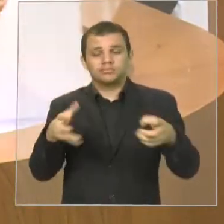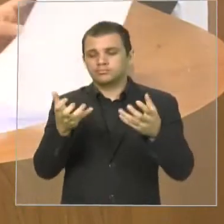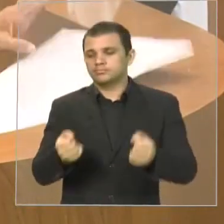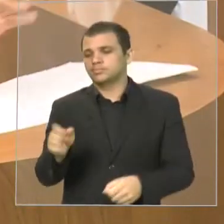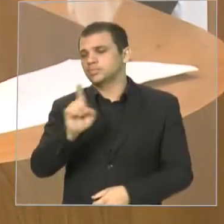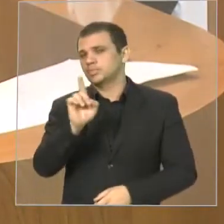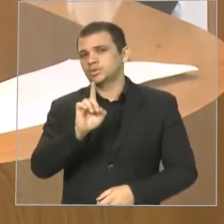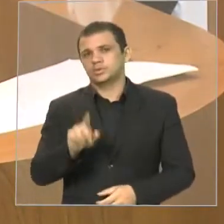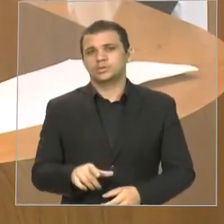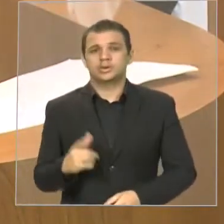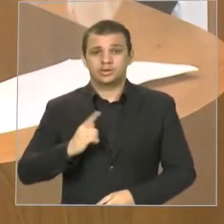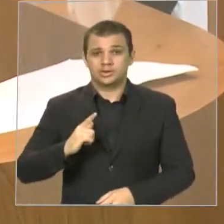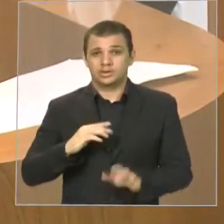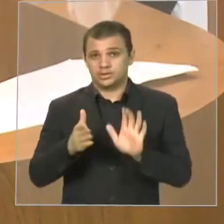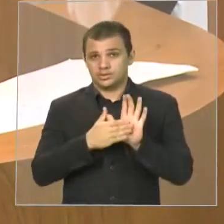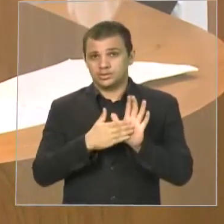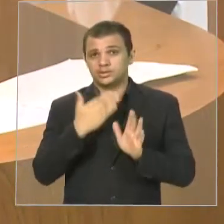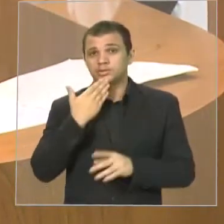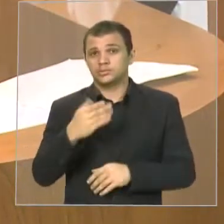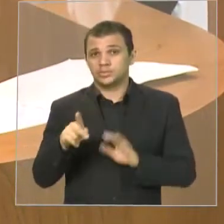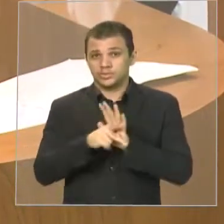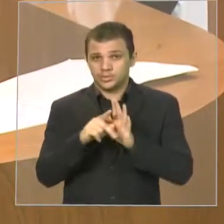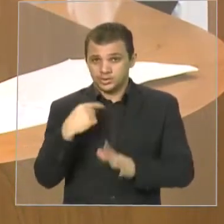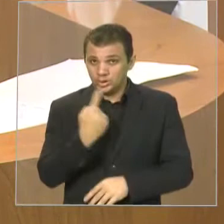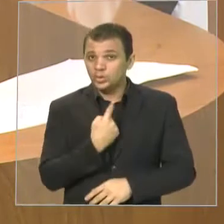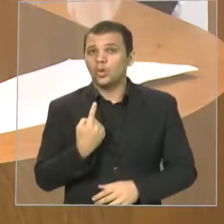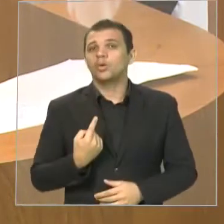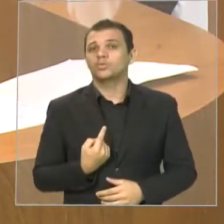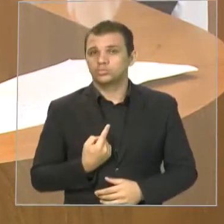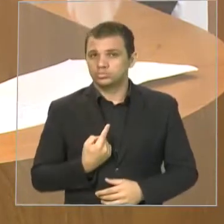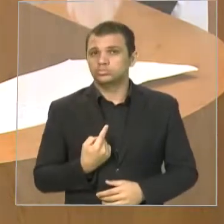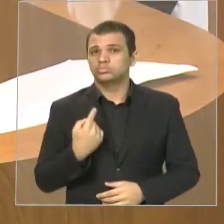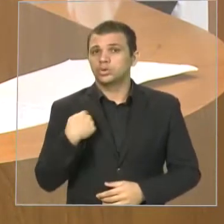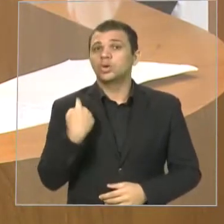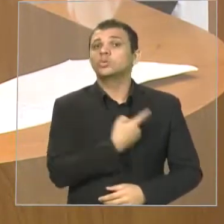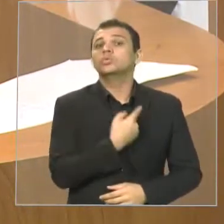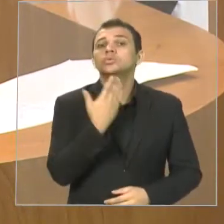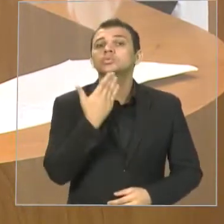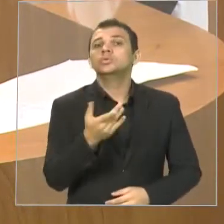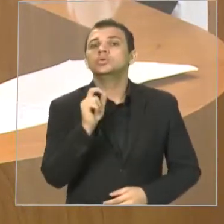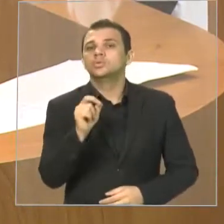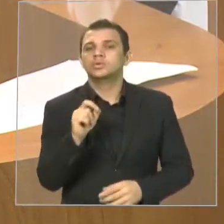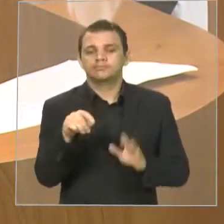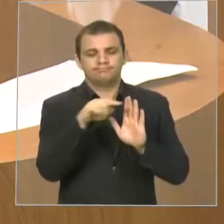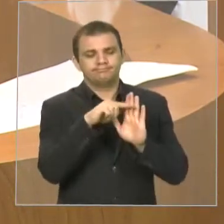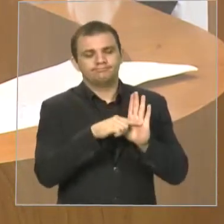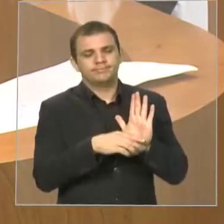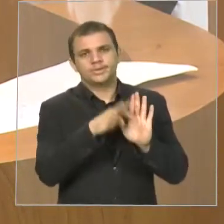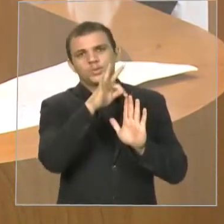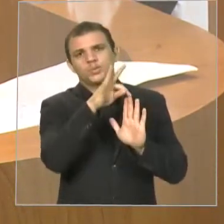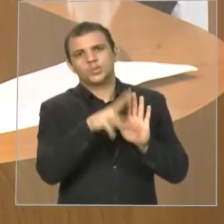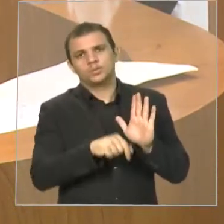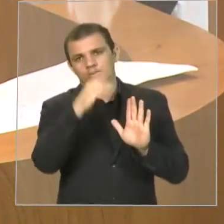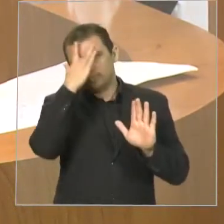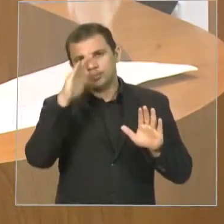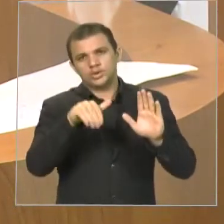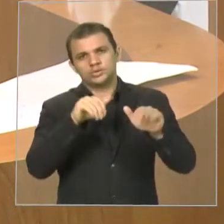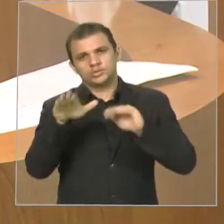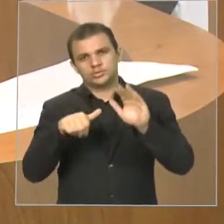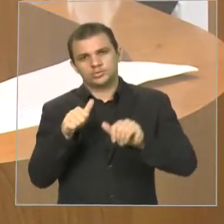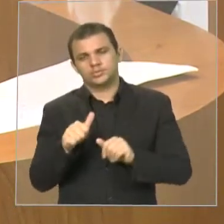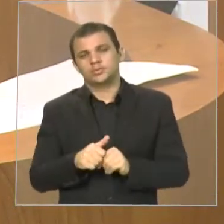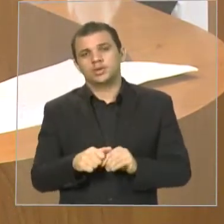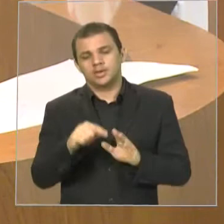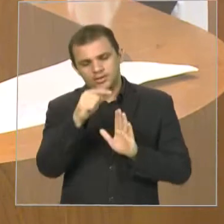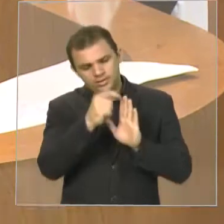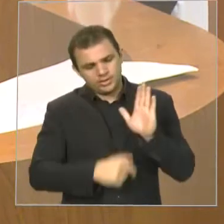uma solicitação nossa, que nós pedimos a relação de todos os convocados, com a ficha de inscrição, para